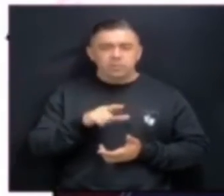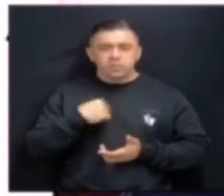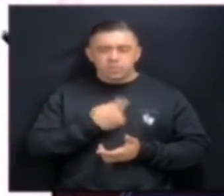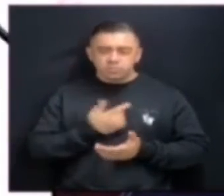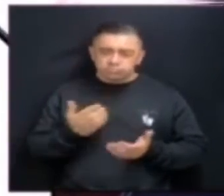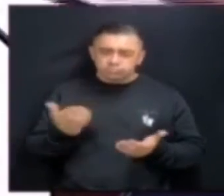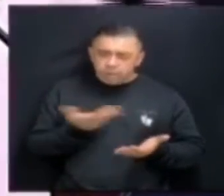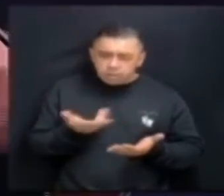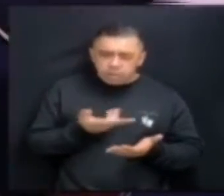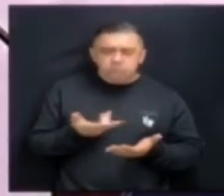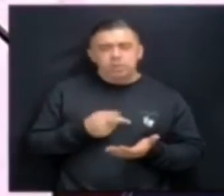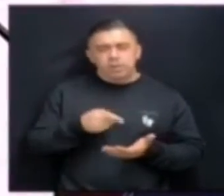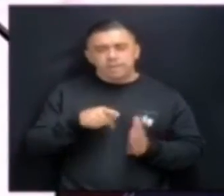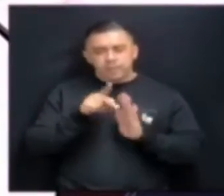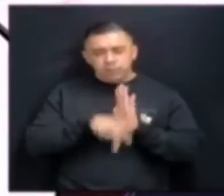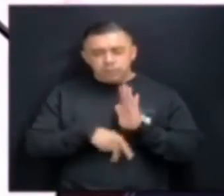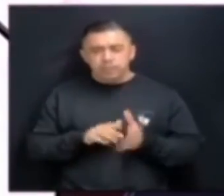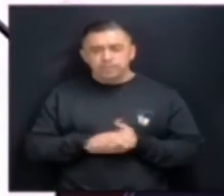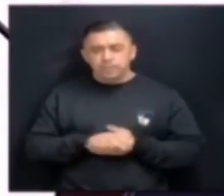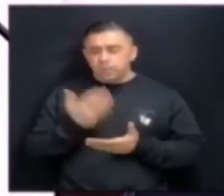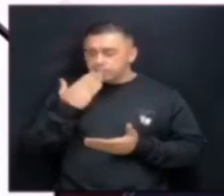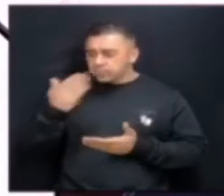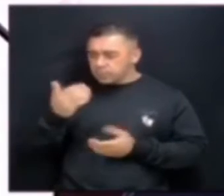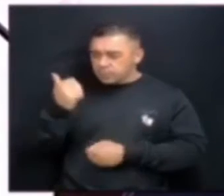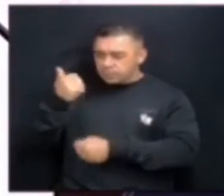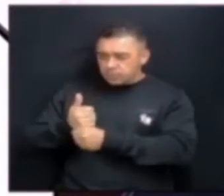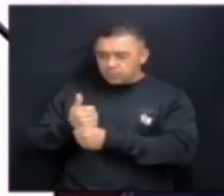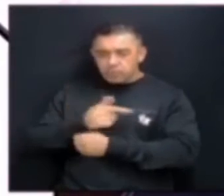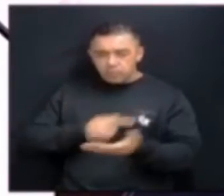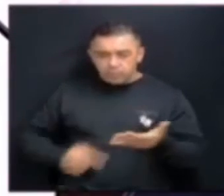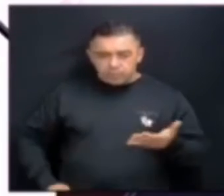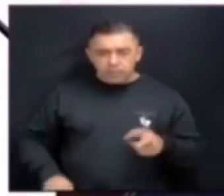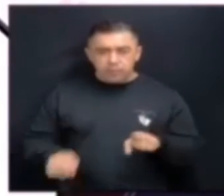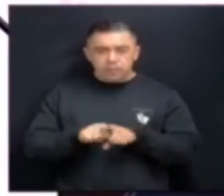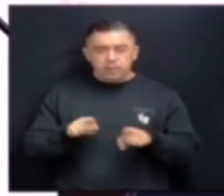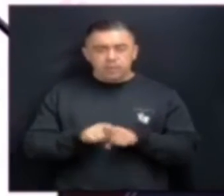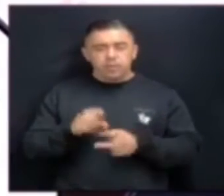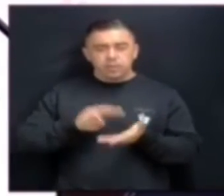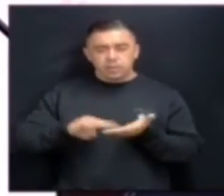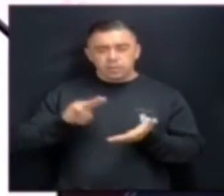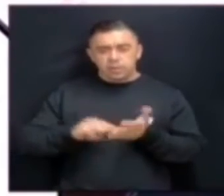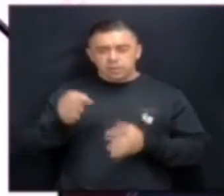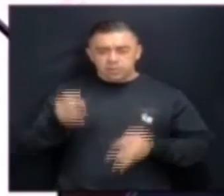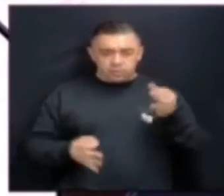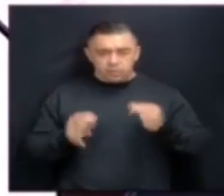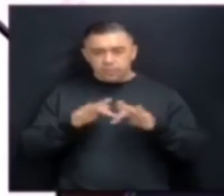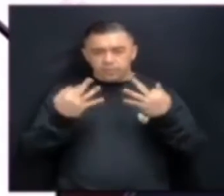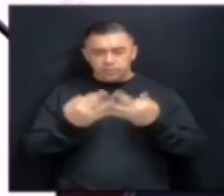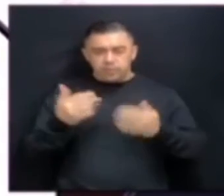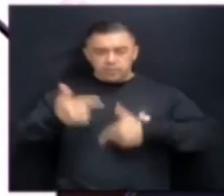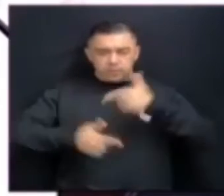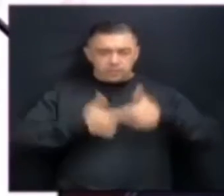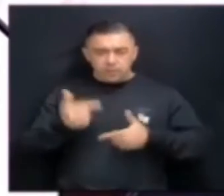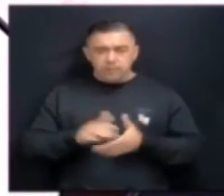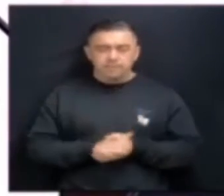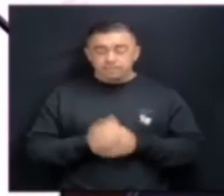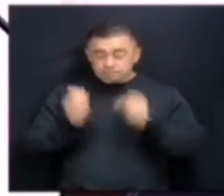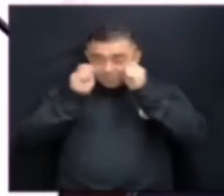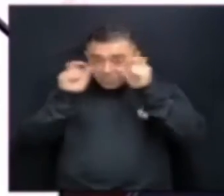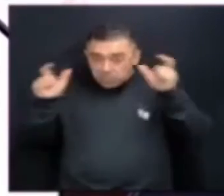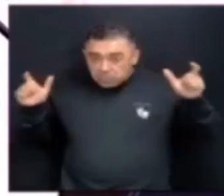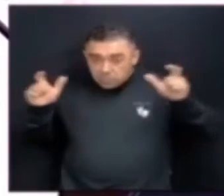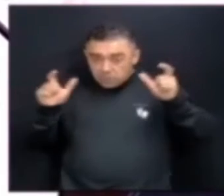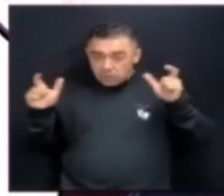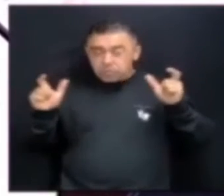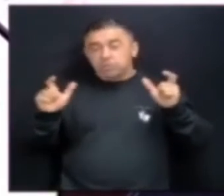às importante projeto eu quero que pedir ali dentro do governo e o secretário de Justiça família e trabalho atenção